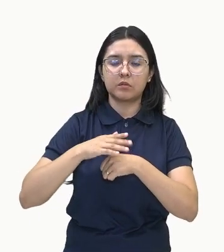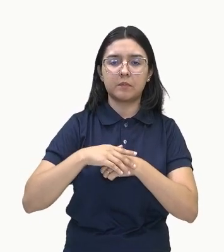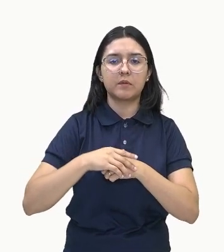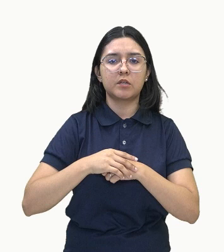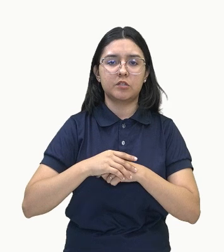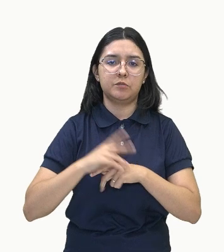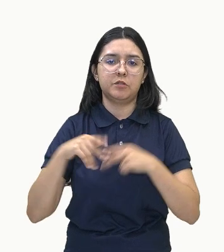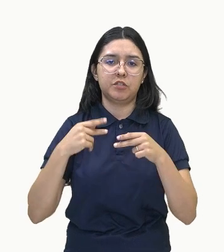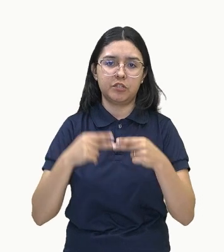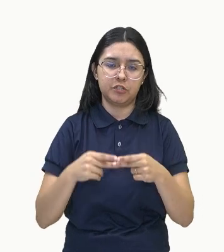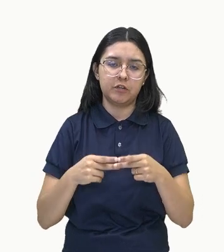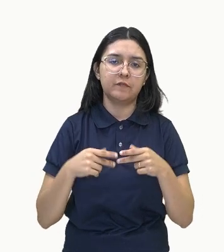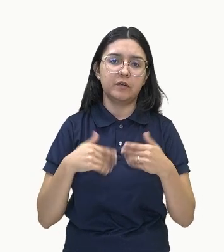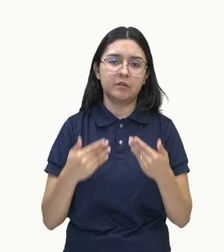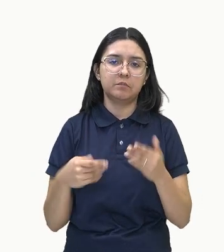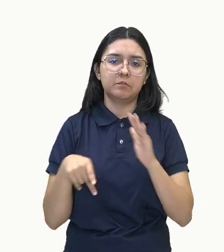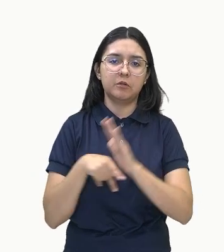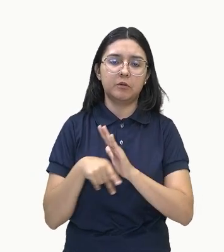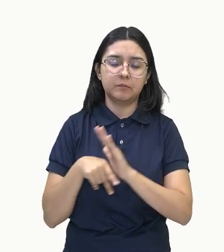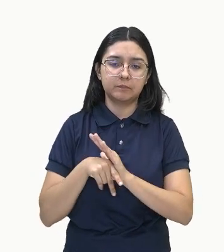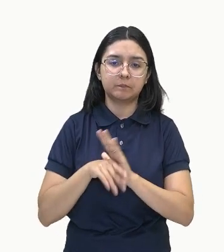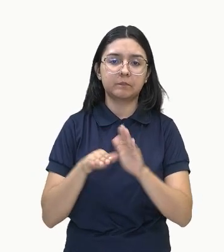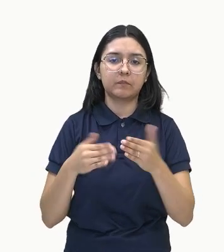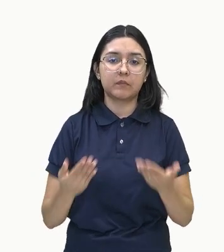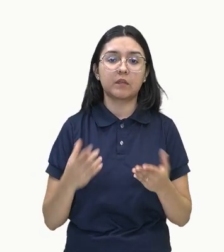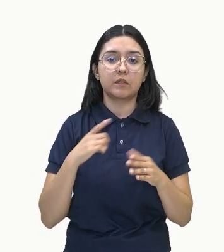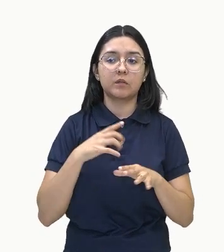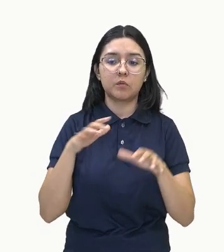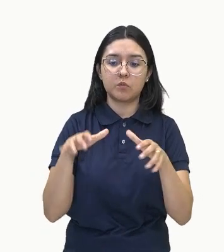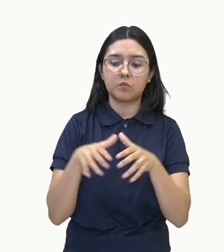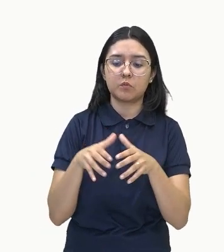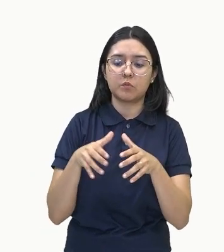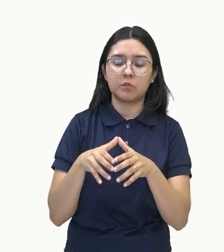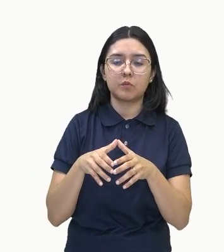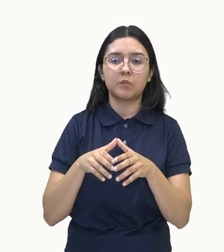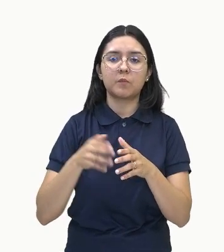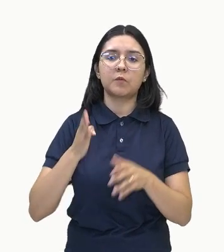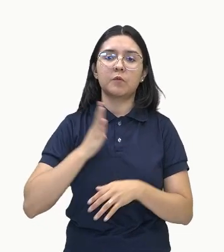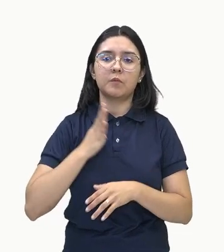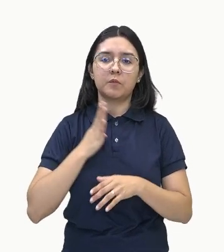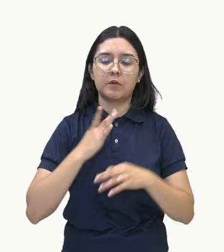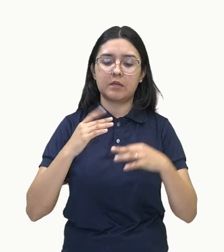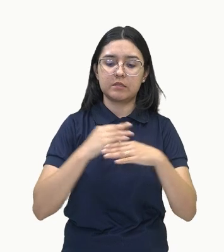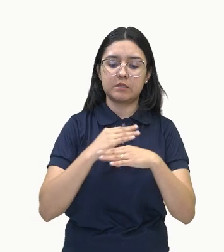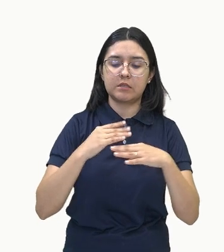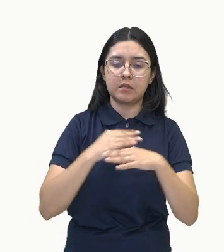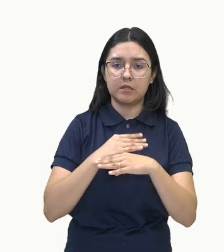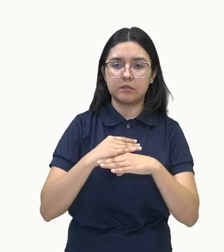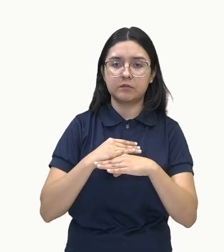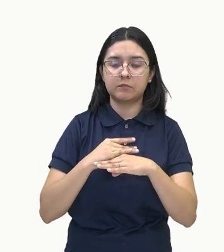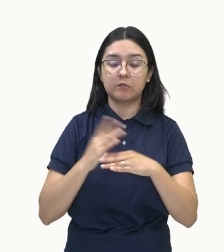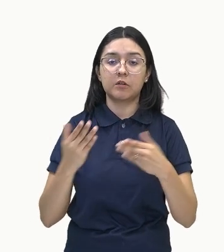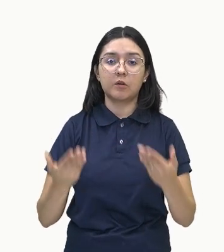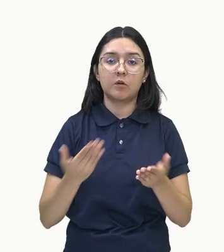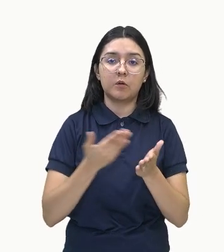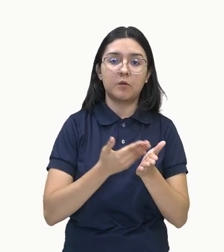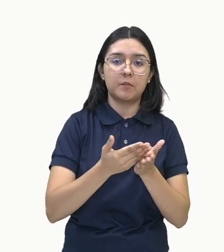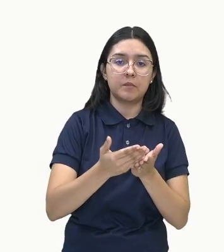administrativa. O que quer dizer isso, professor? Os burgos, as cidades medievais, elas passaram a